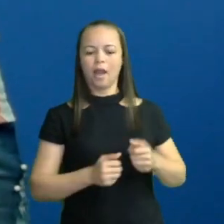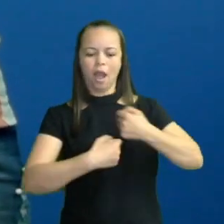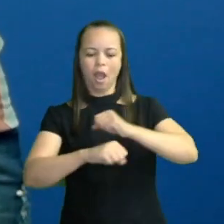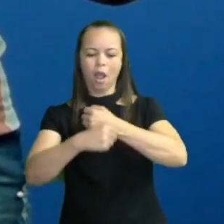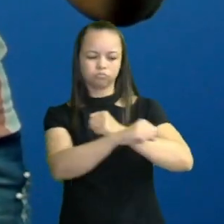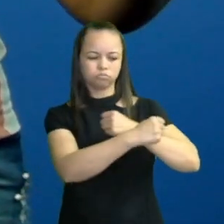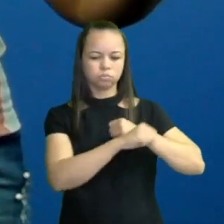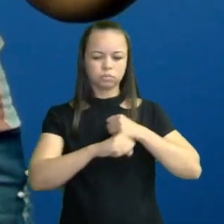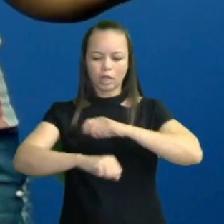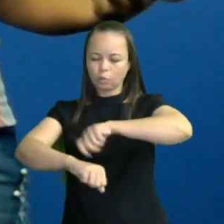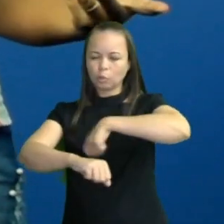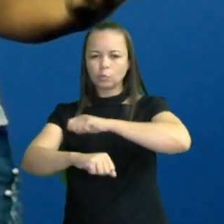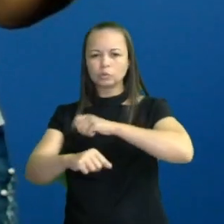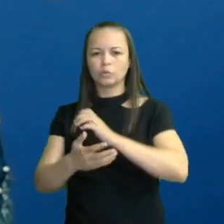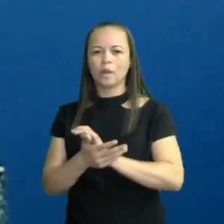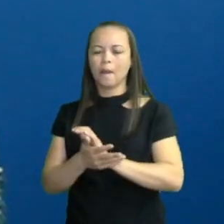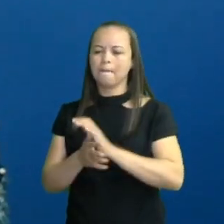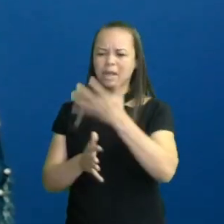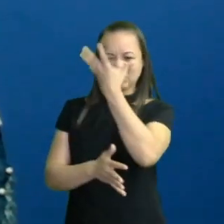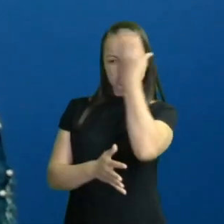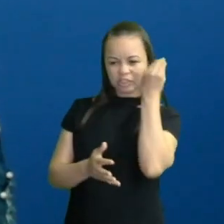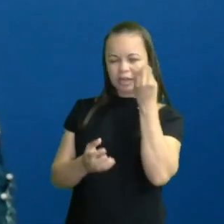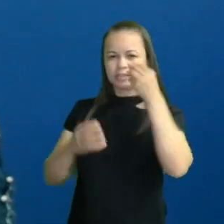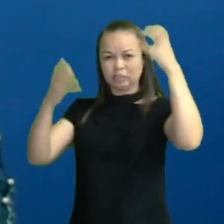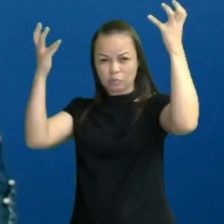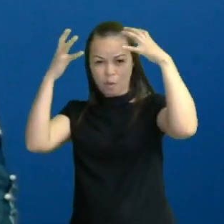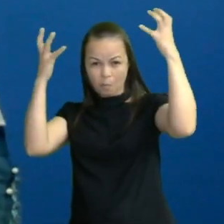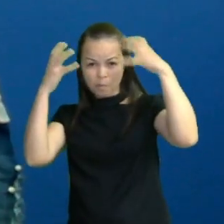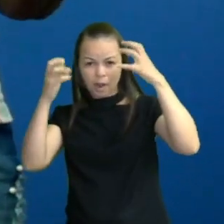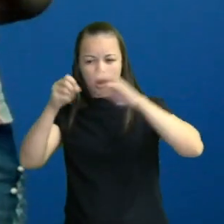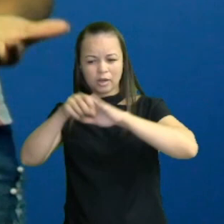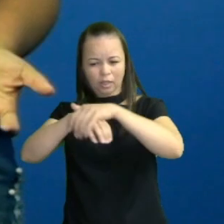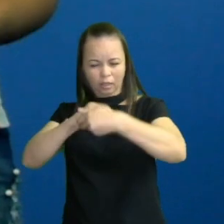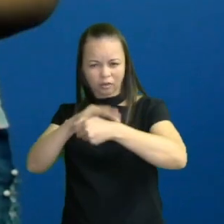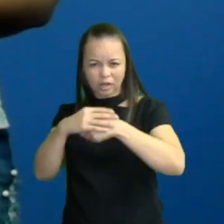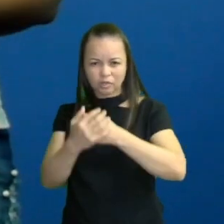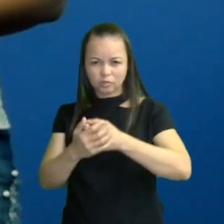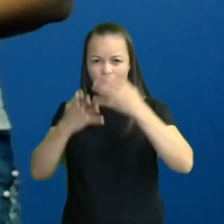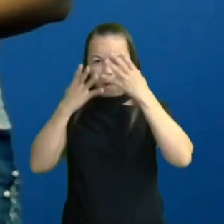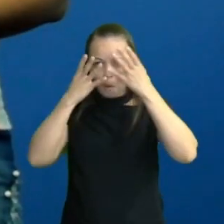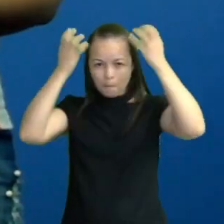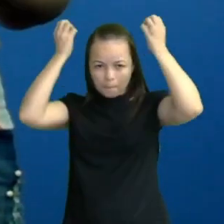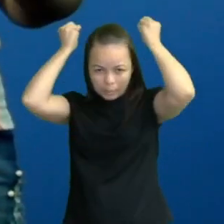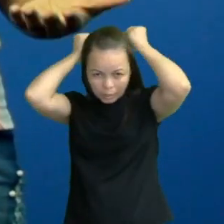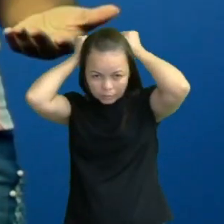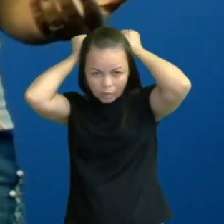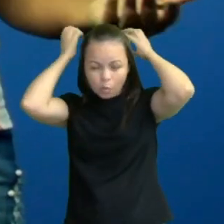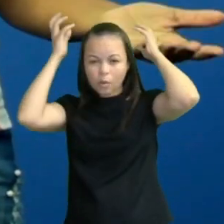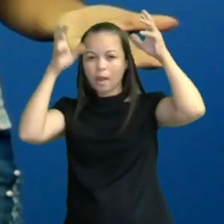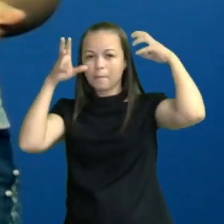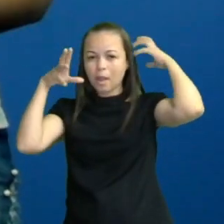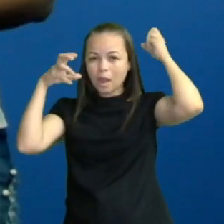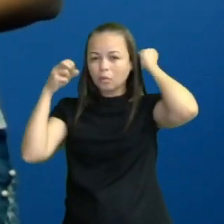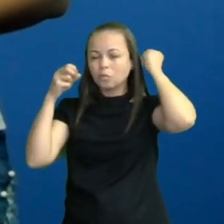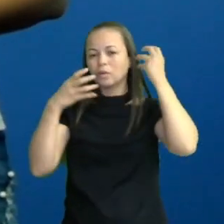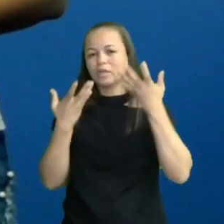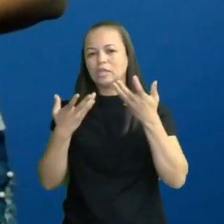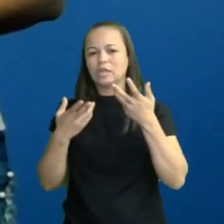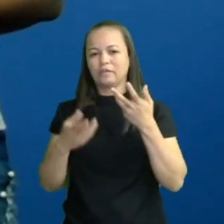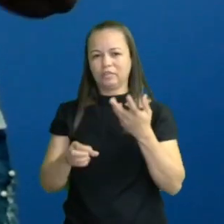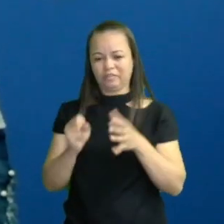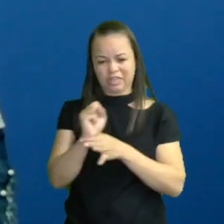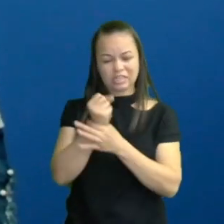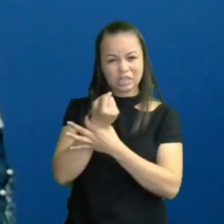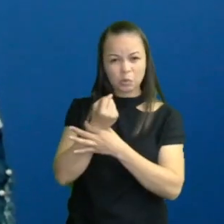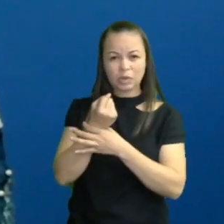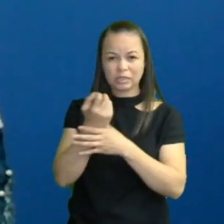banho, de higienizar as mãos, de prender os cabelos na hora de fazer uma refeição. E a refeição não fica segura,